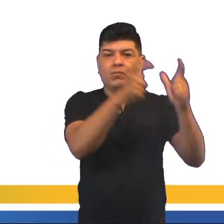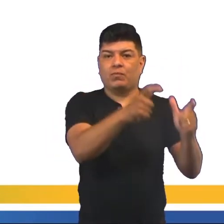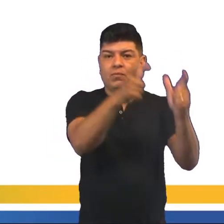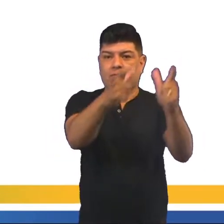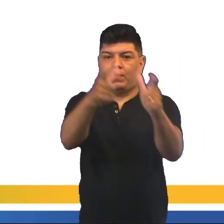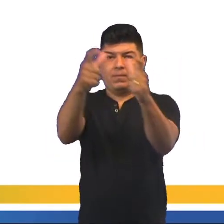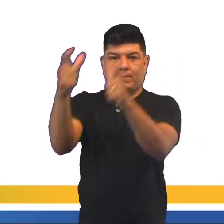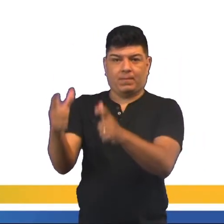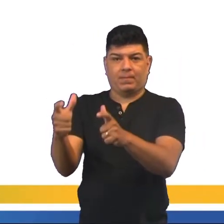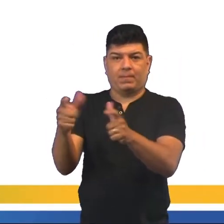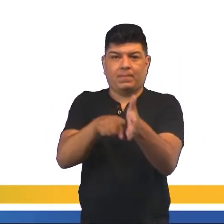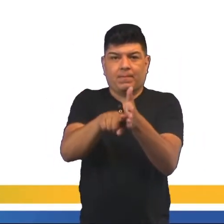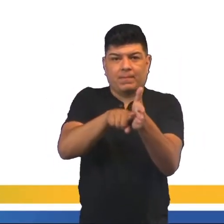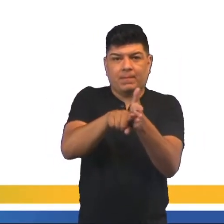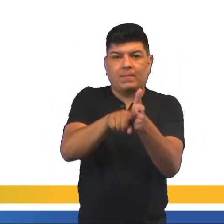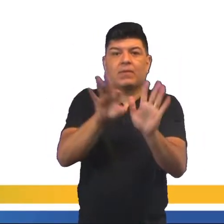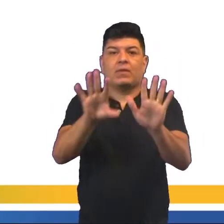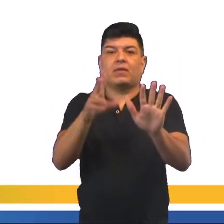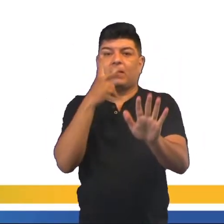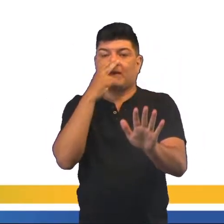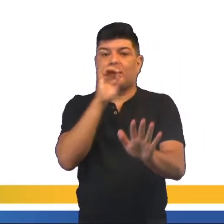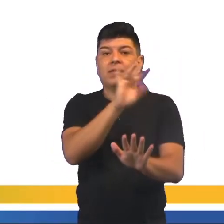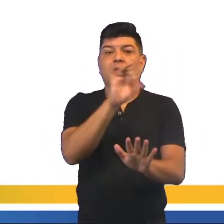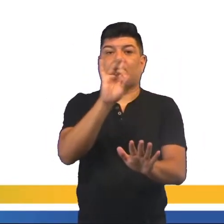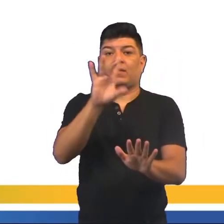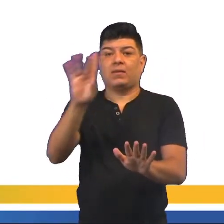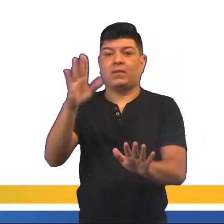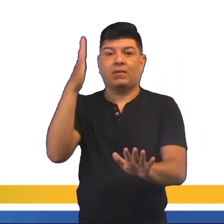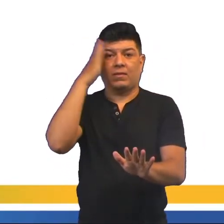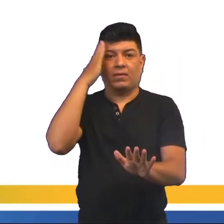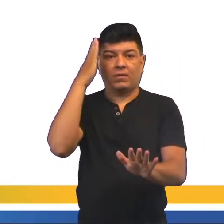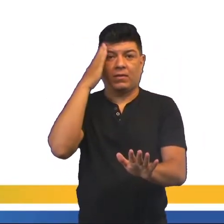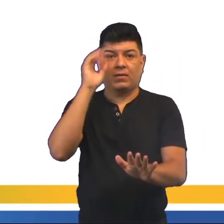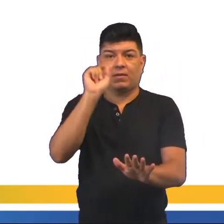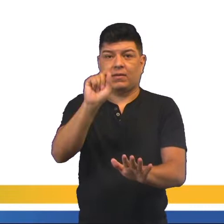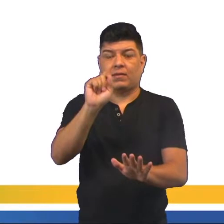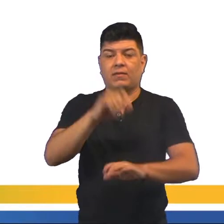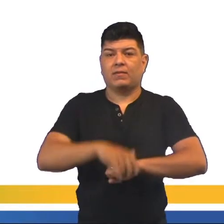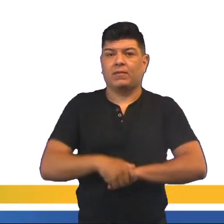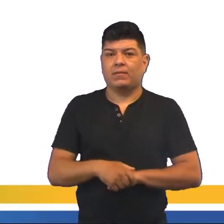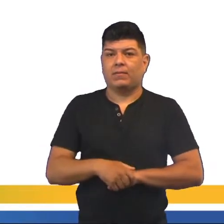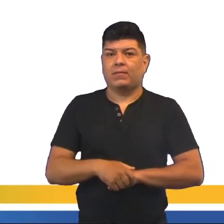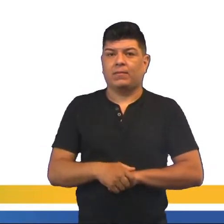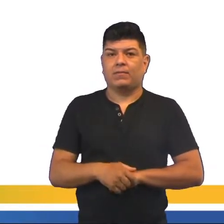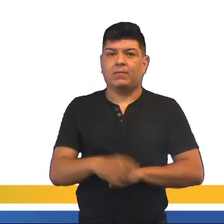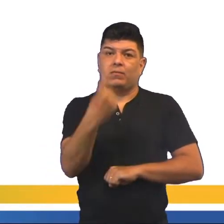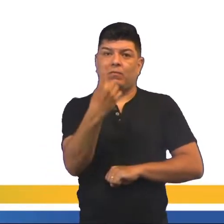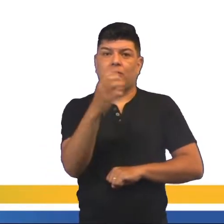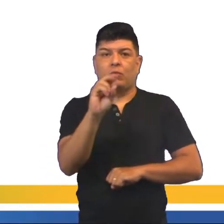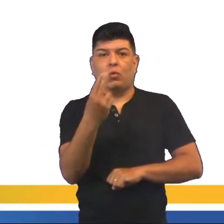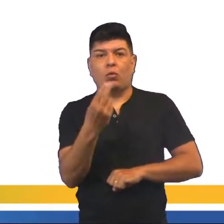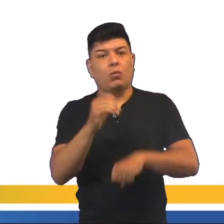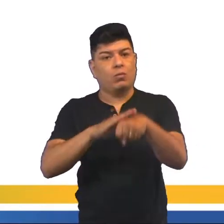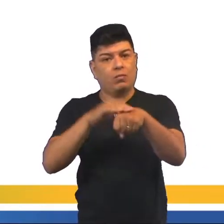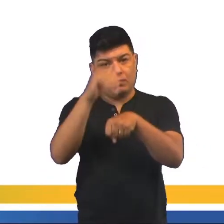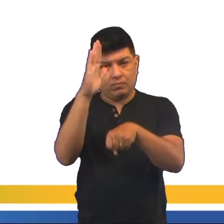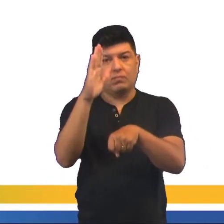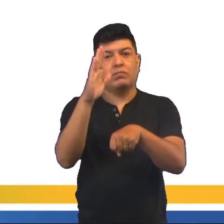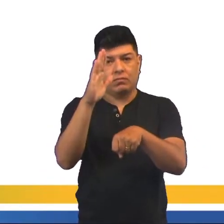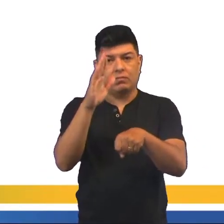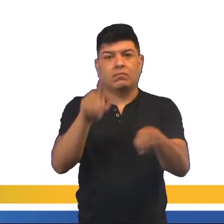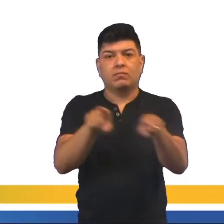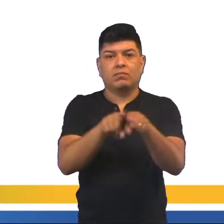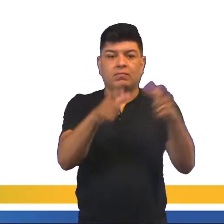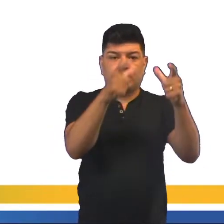regiões hidrográficas, sendo que cada uma dessas compreende uma ou mais bacias